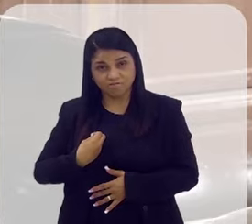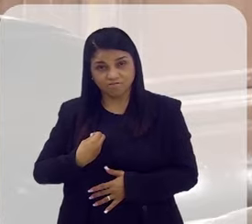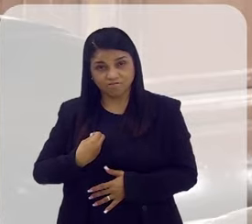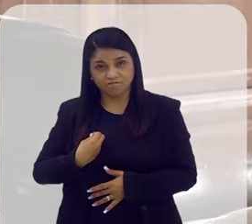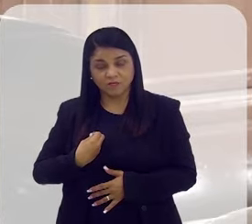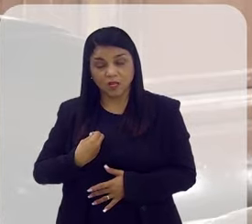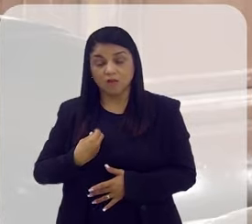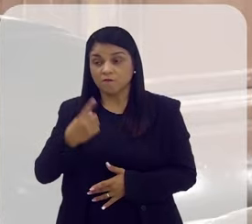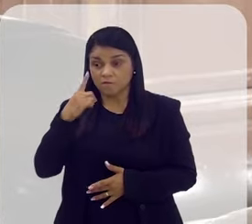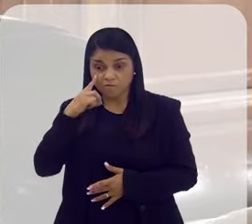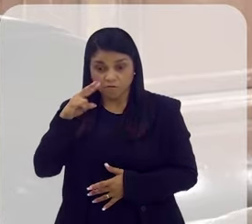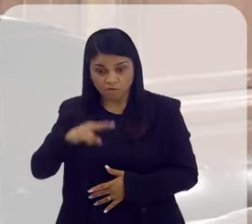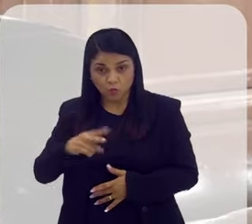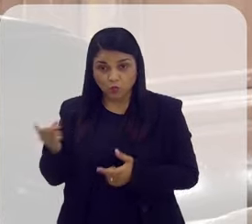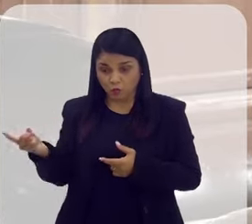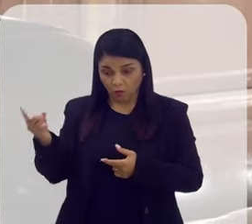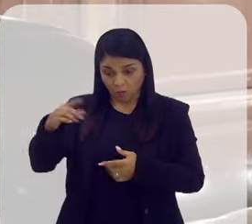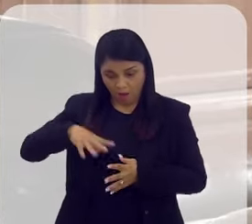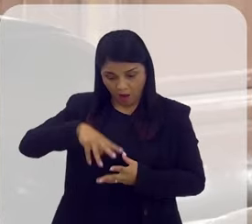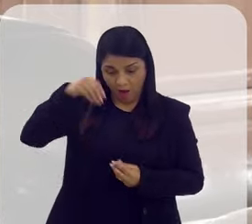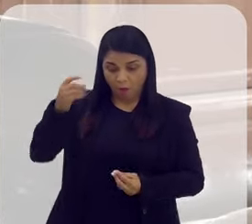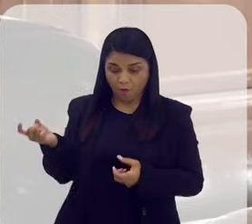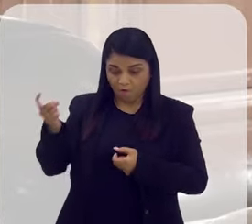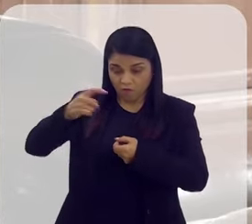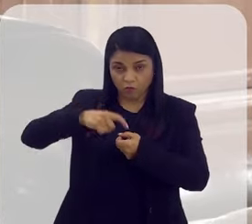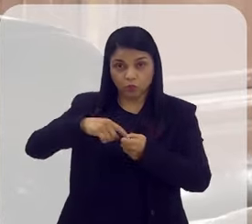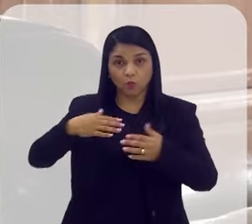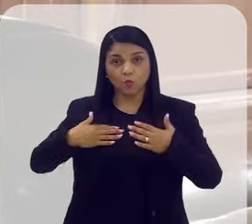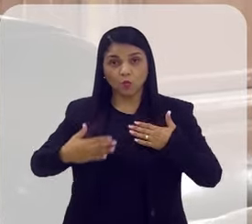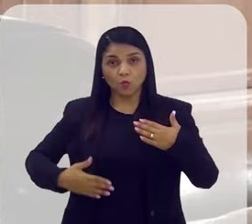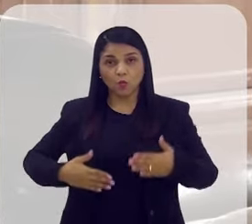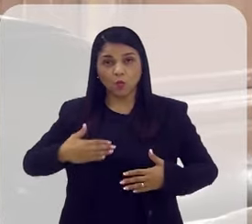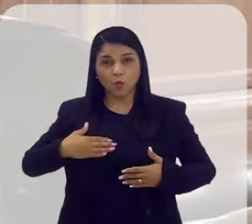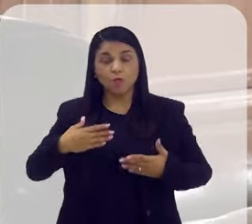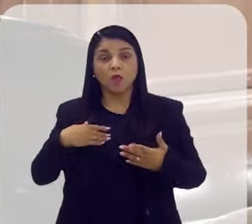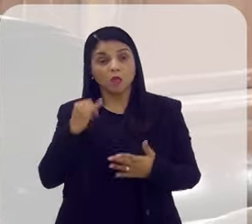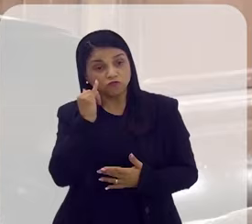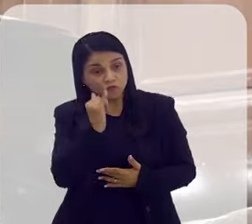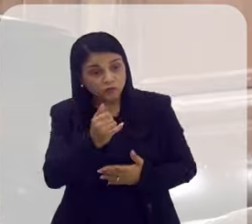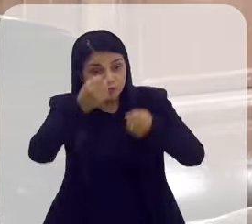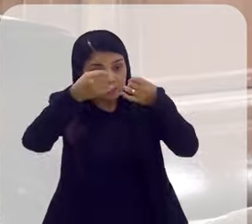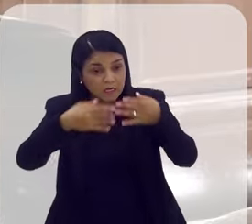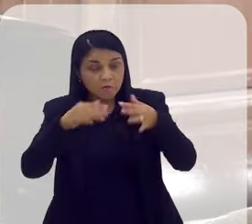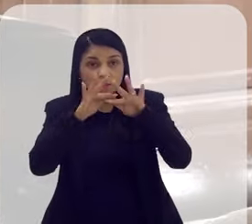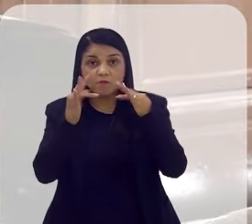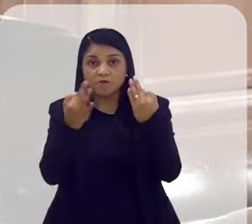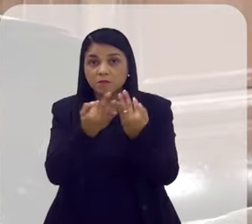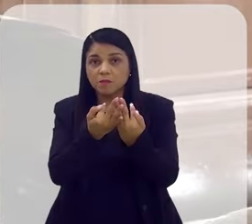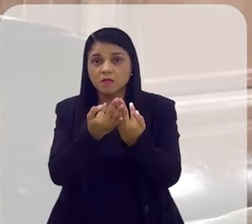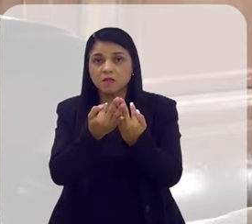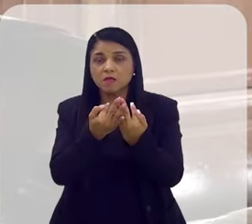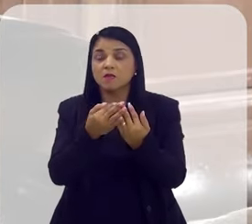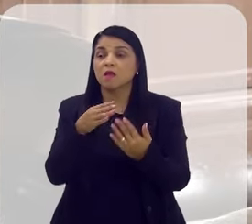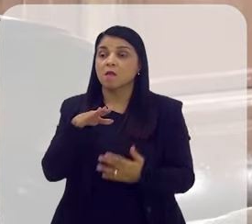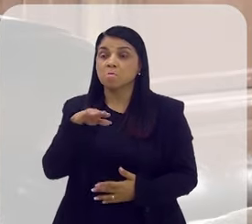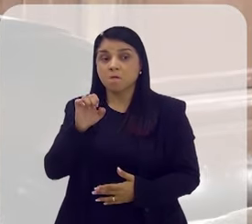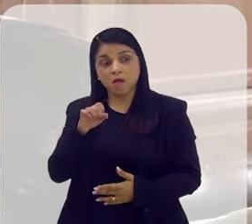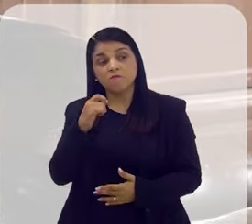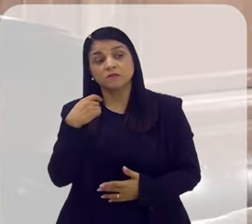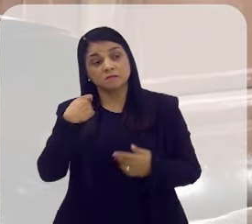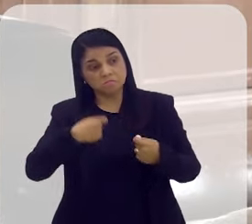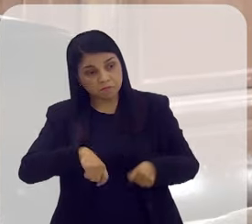aquela situação, e ele ouviu quando eu voltei para o meu corpo, eu contei, né, uhum. Galera, foi assim que aconteceu isso e isso, e ele falou,